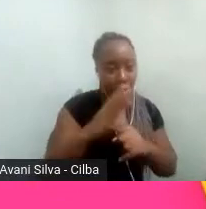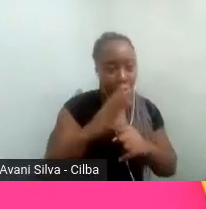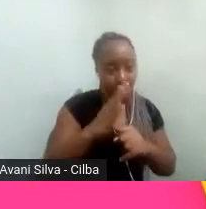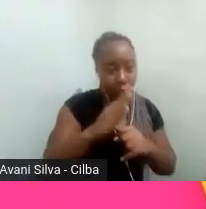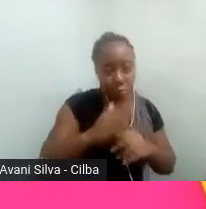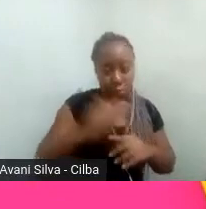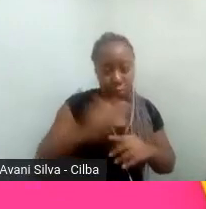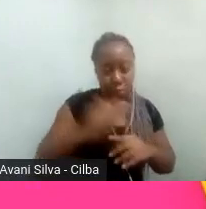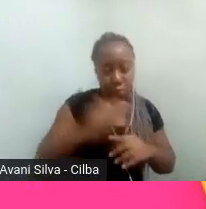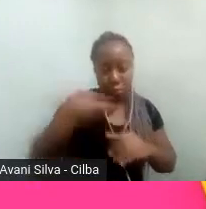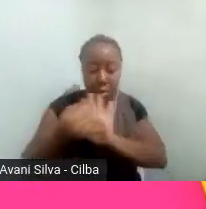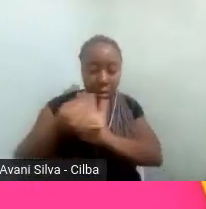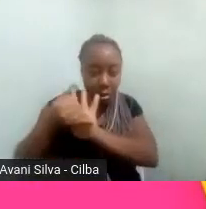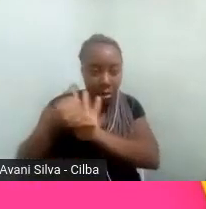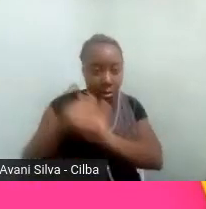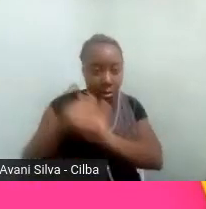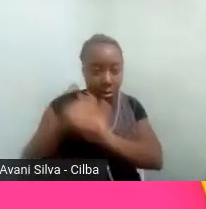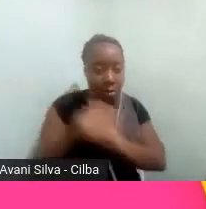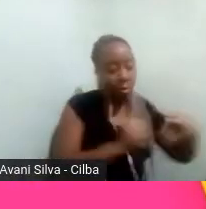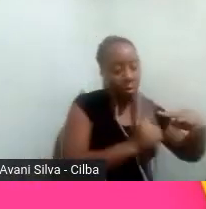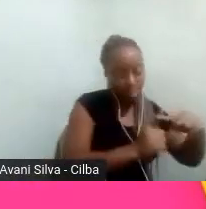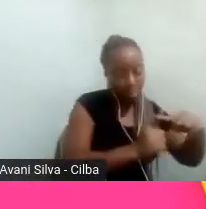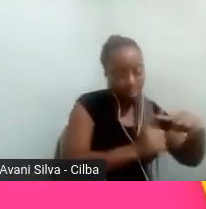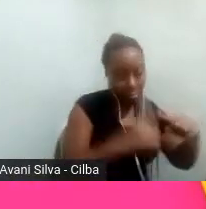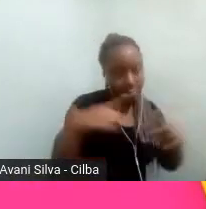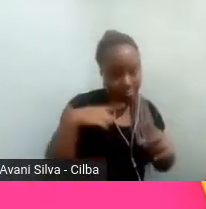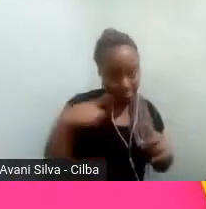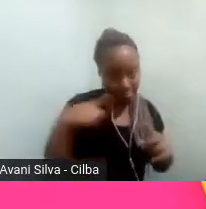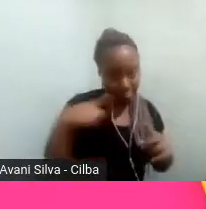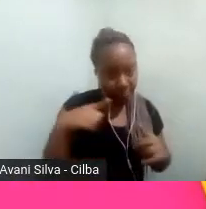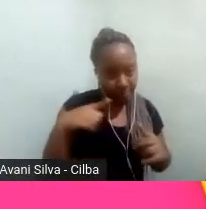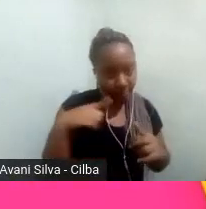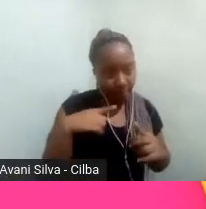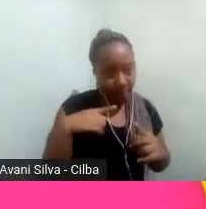negativo. Quando nós falamos de Arduino,